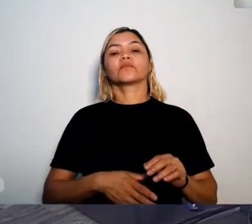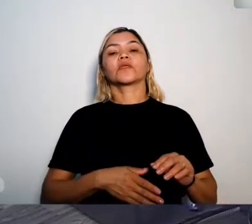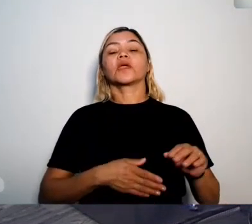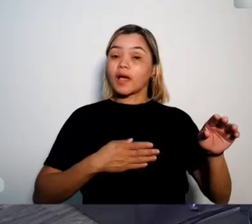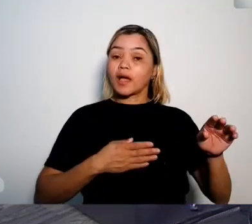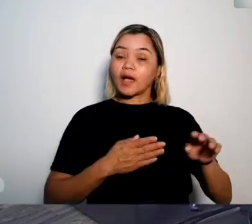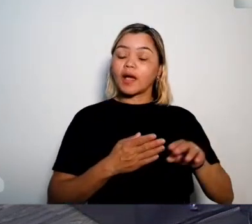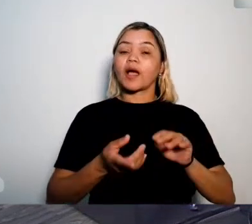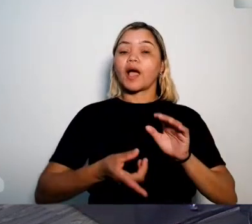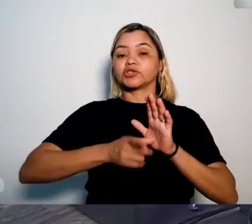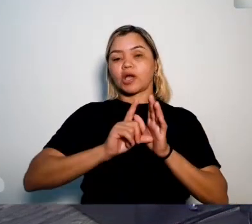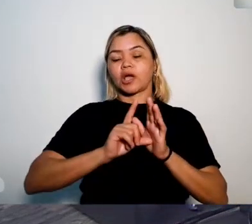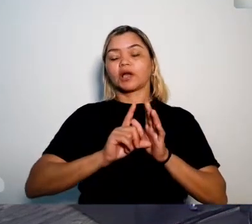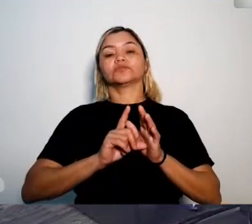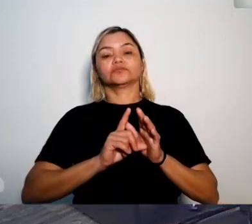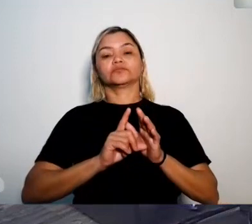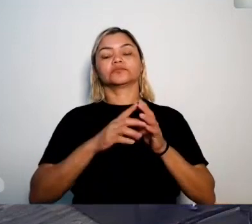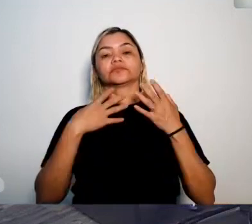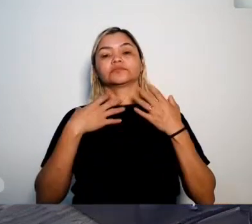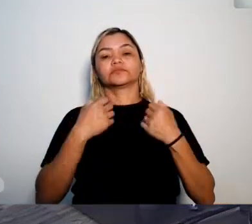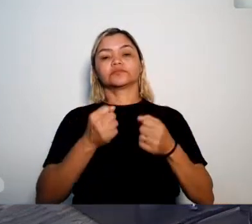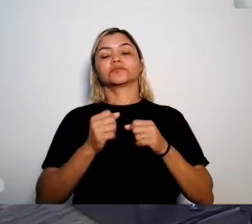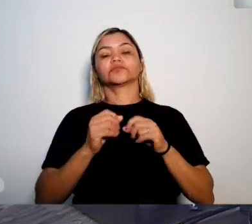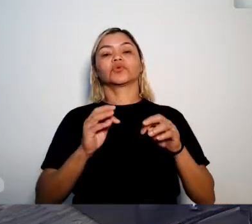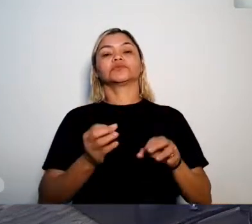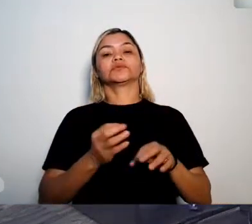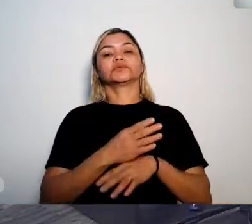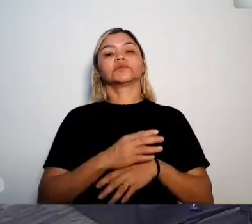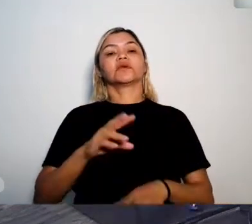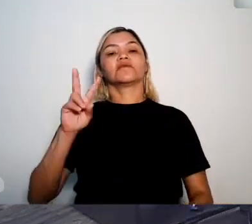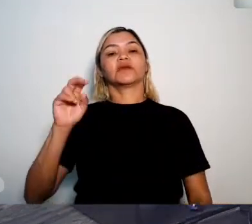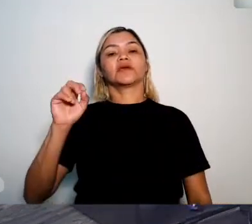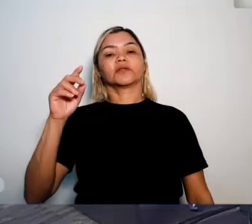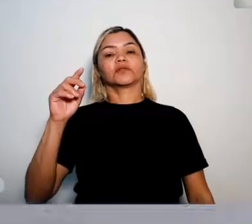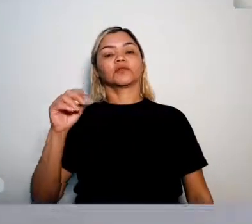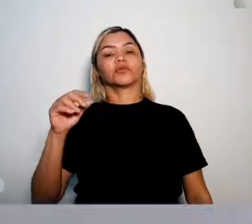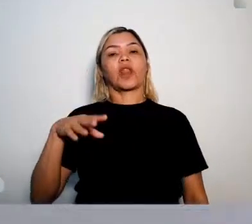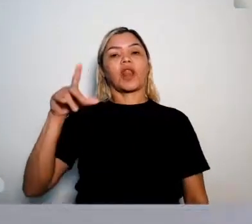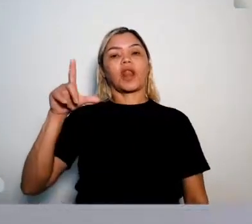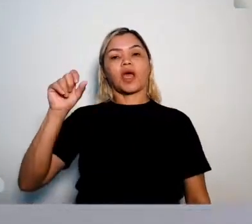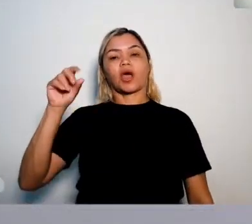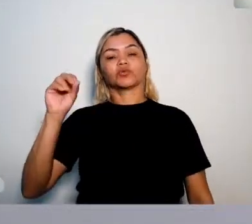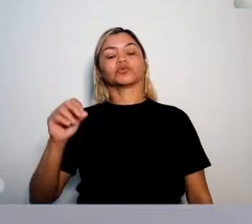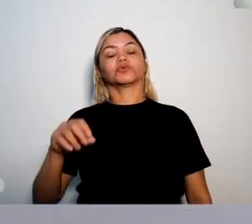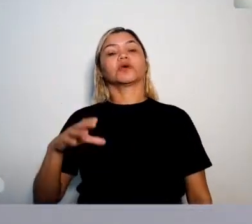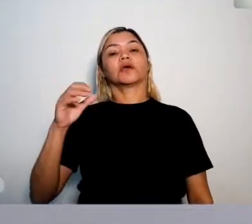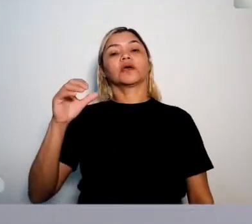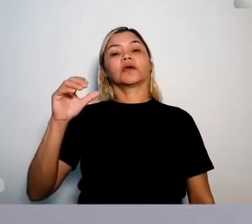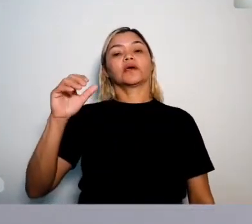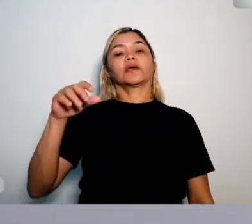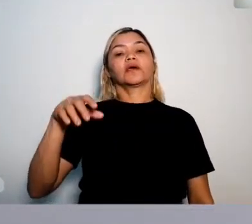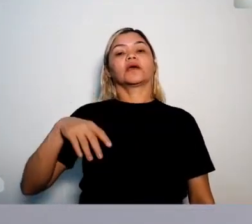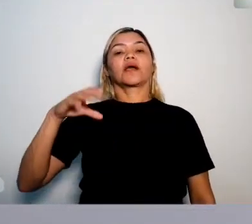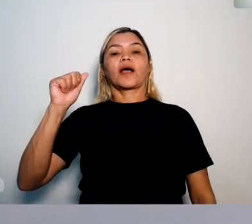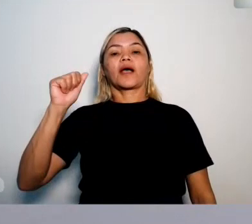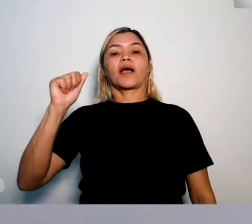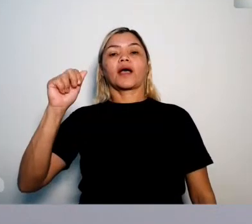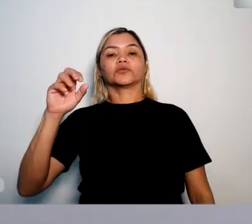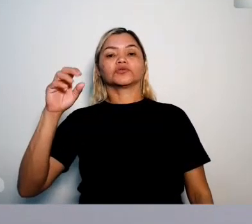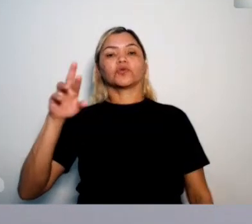Aldo, Carlos Trigo e vereadora Rosiello. Sendo regimental, gostaria que...